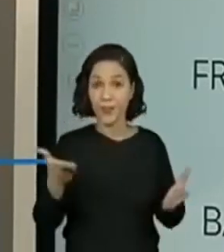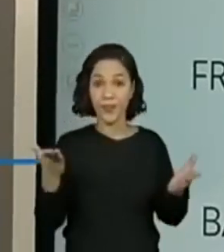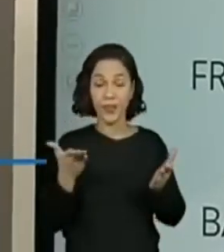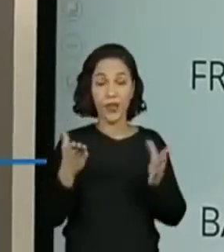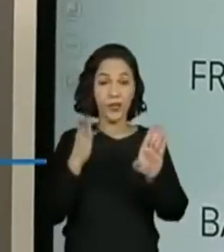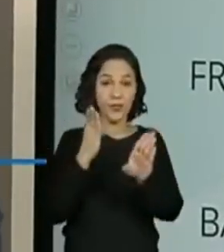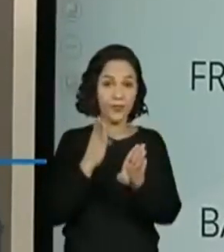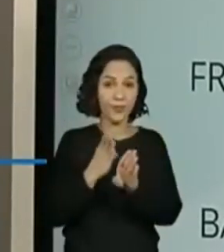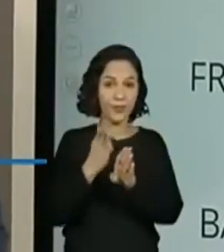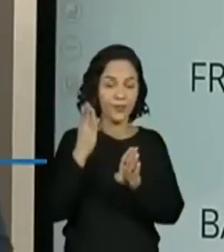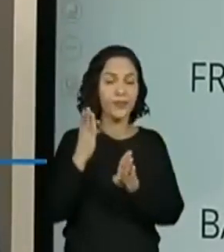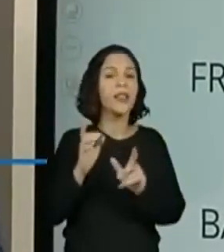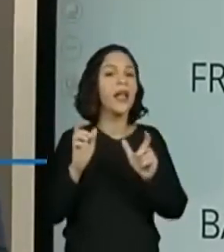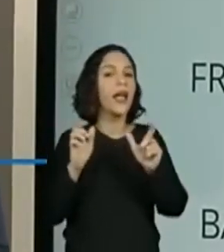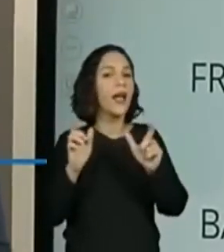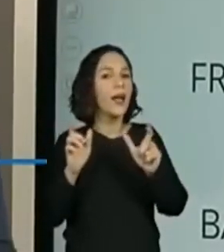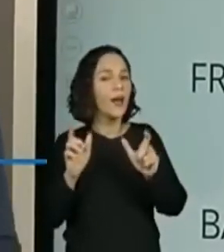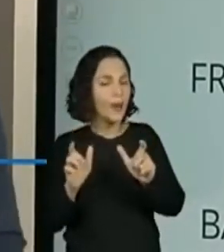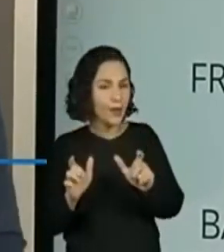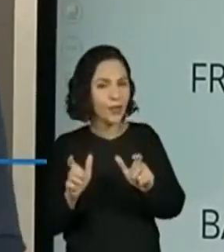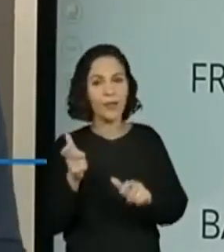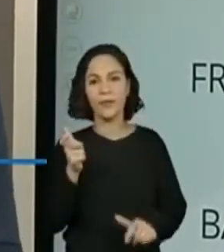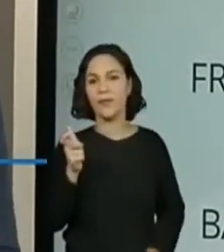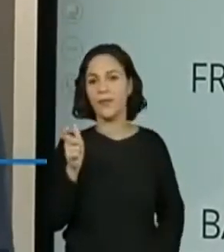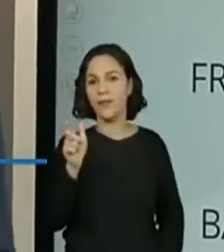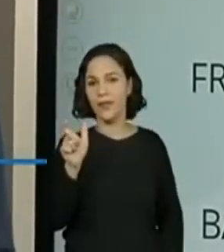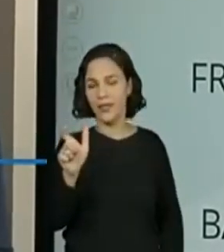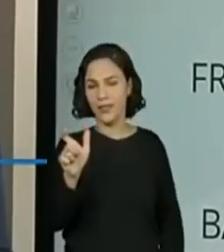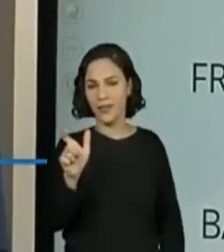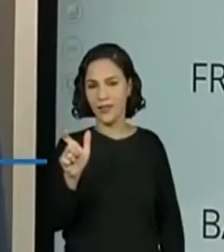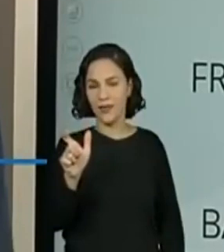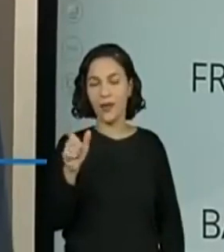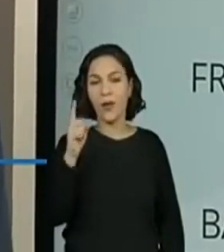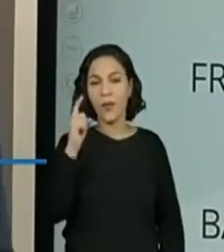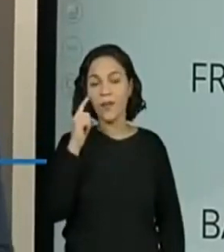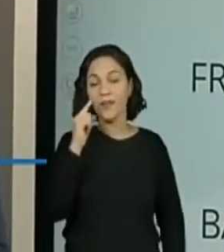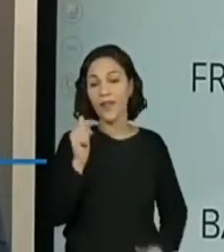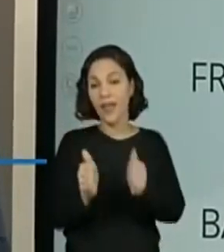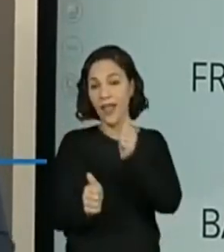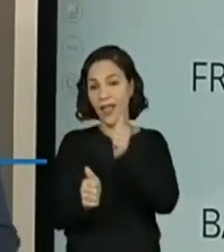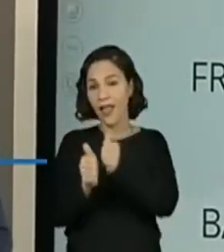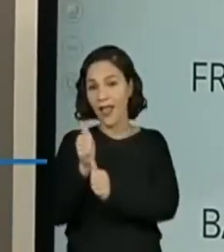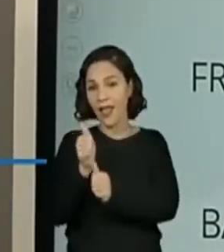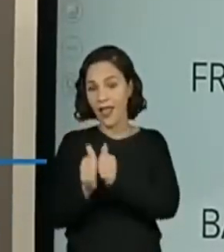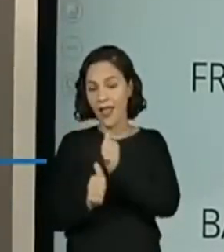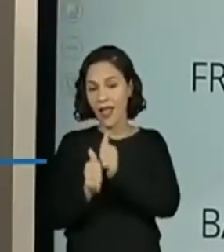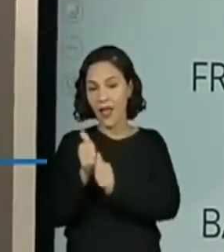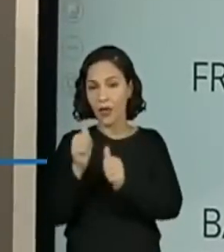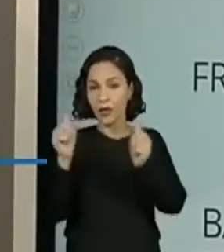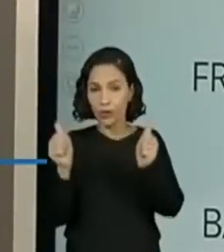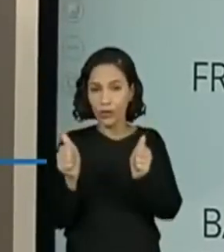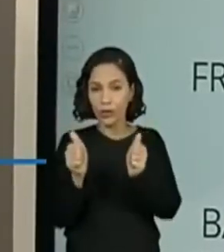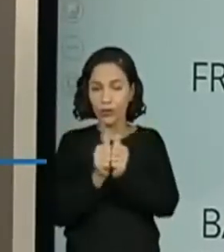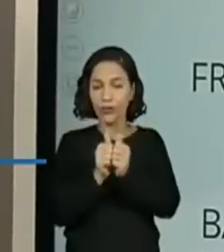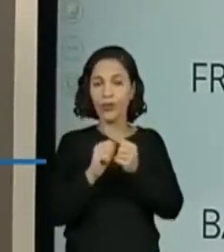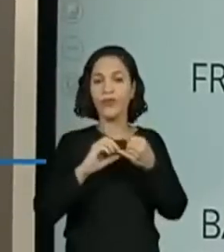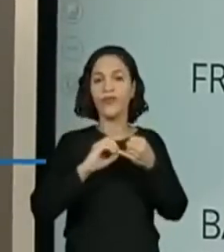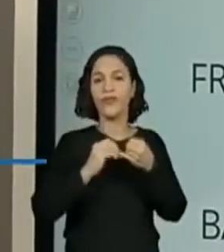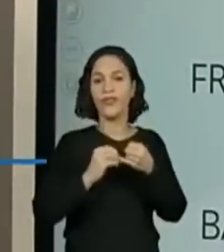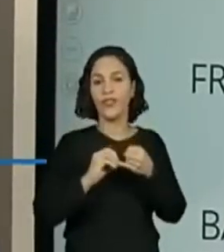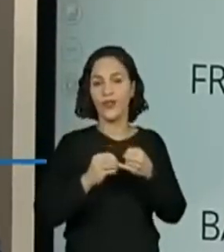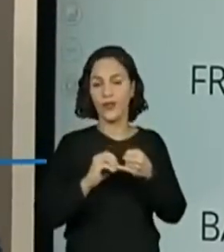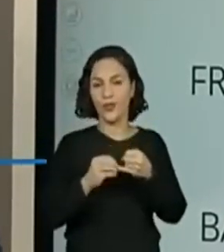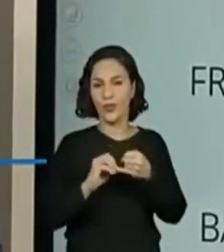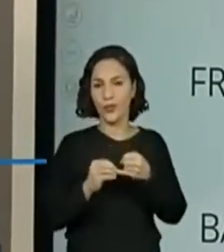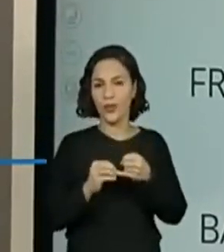descobrir aonde está escrito arroz com feijão. Quais boas pistas